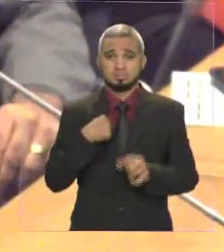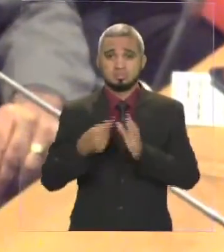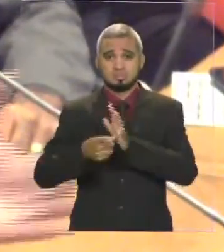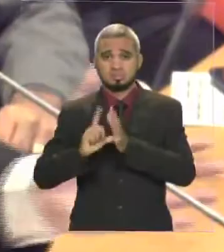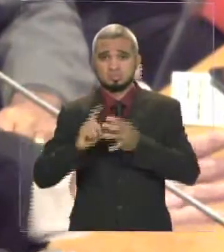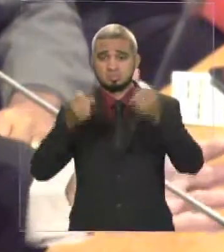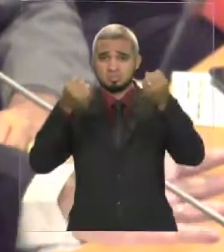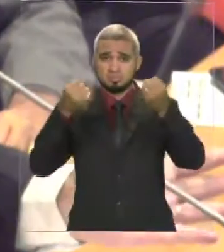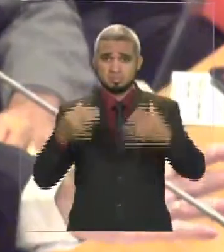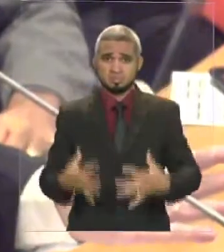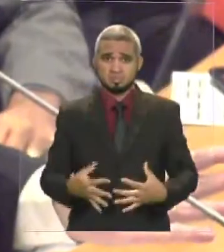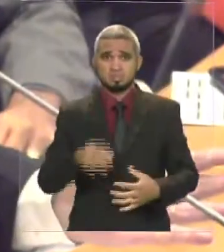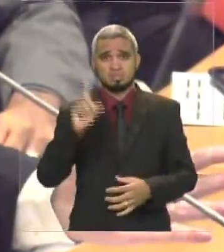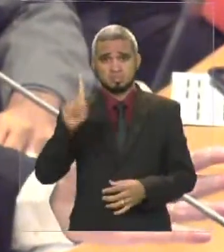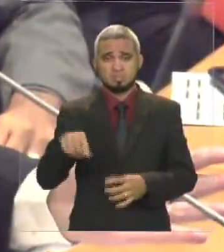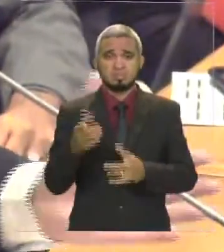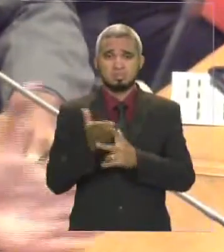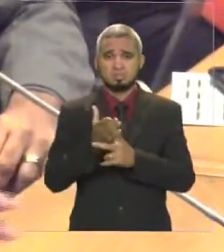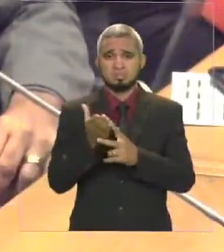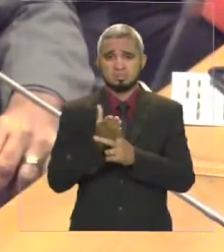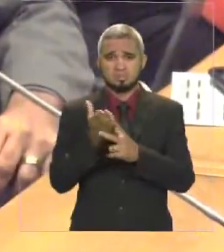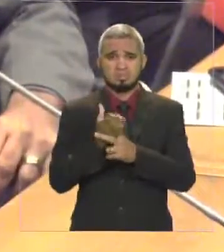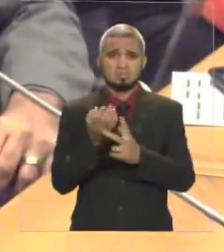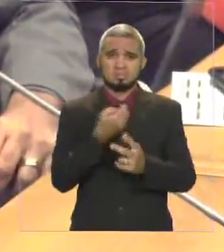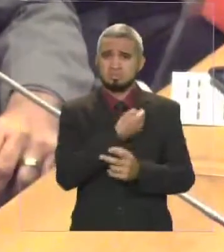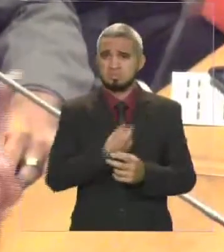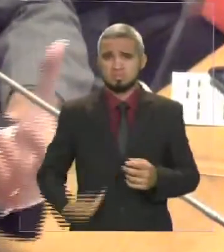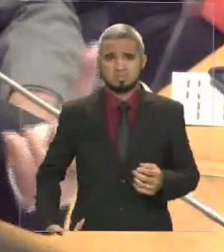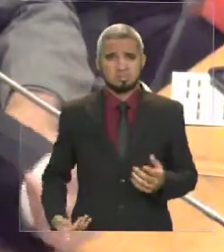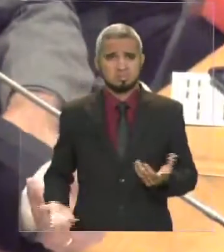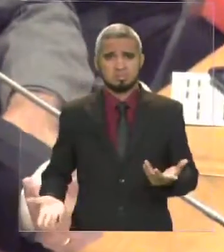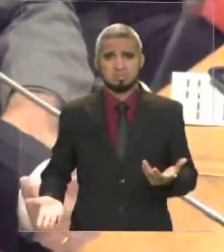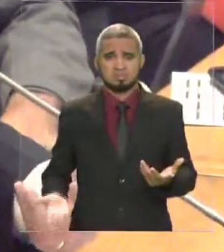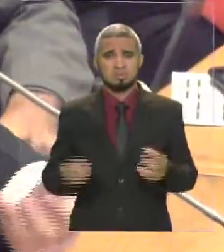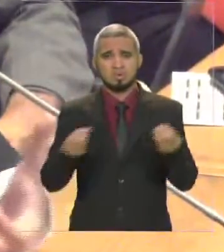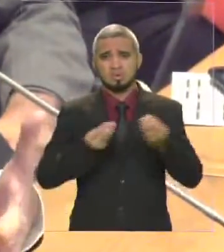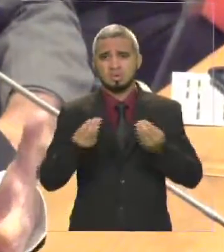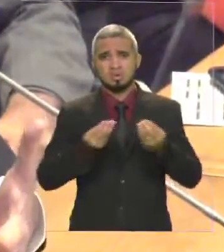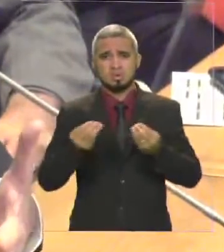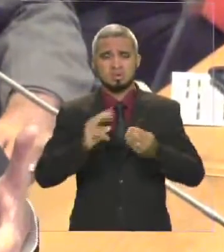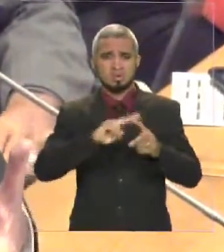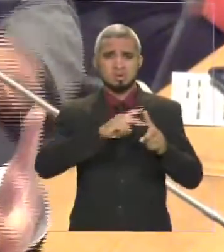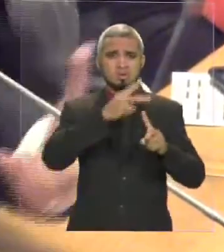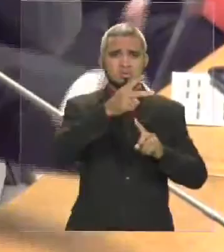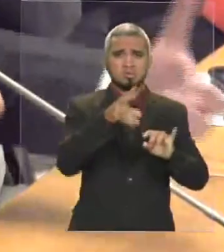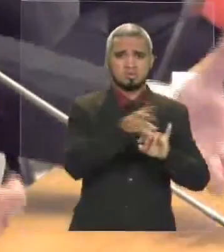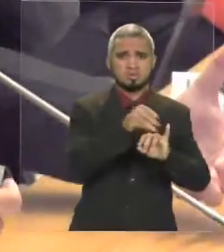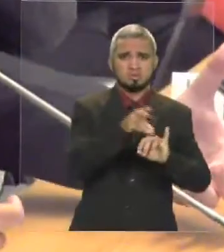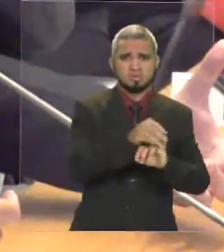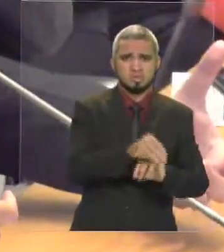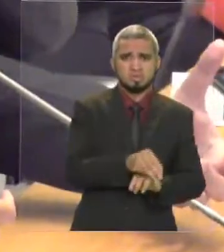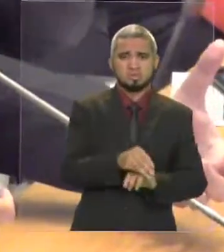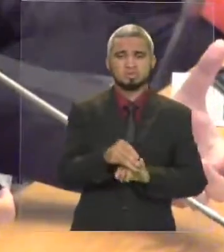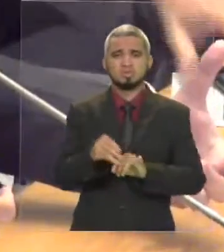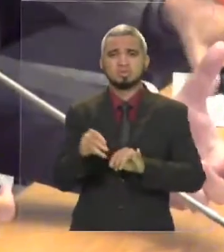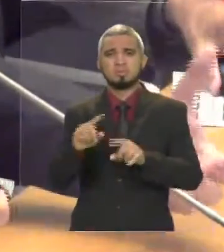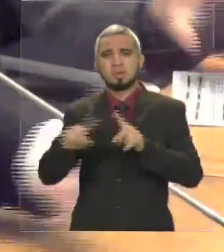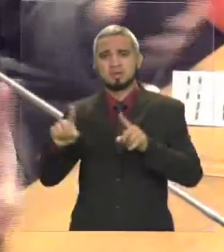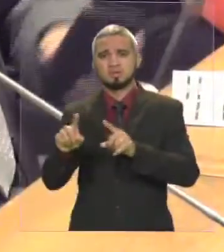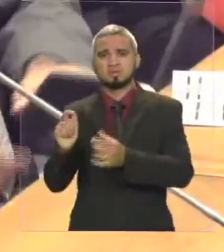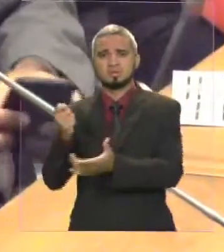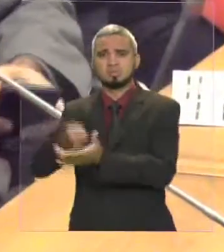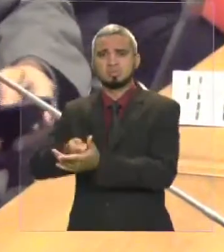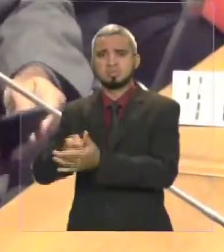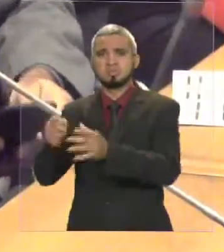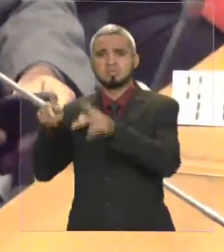é essa contradição do governo, né, de aumentar imposto para fazer o ajuste fiscal, aumenta o imposto da população